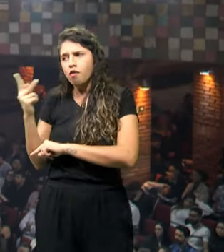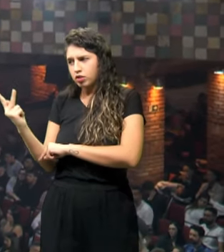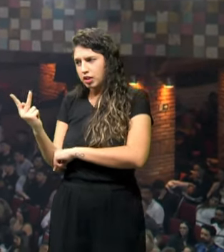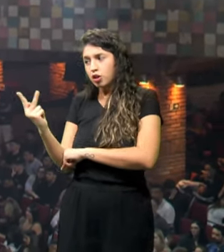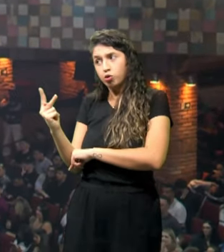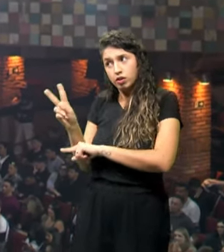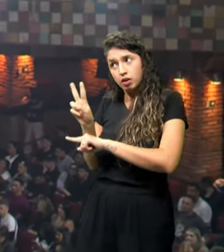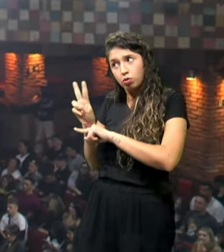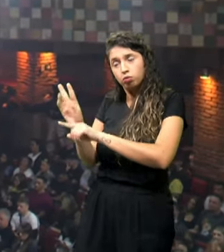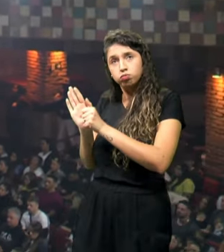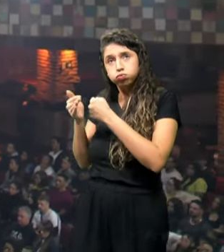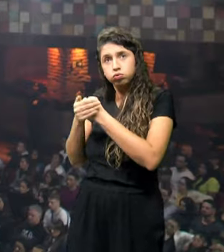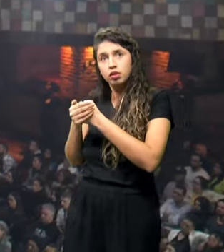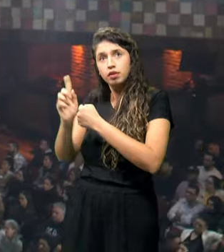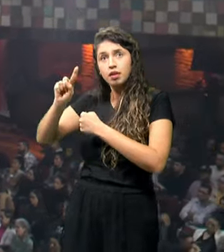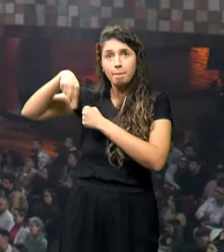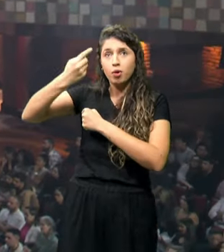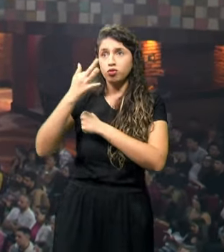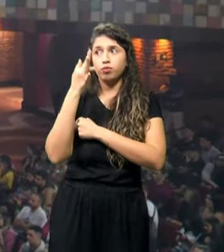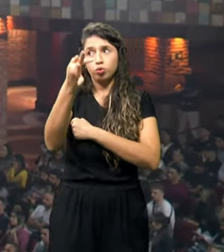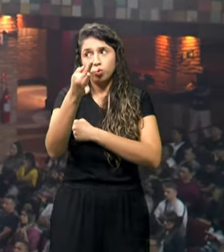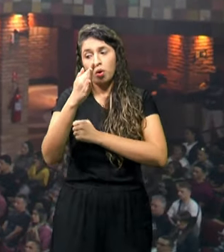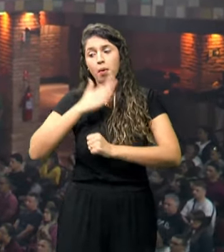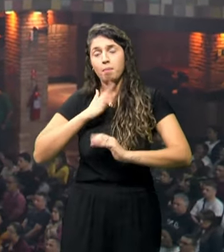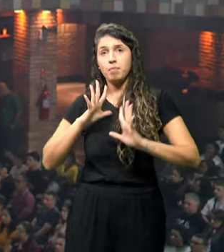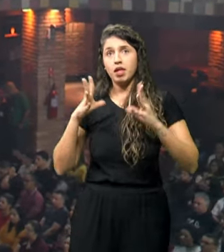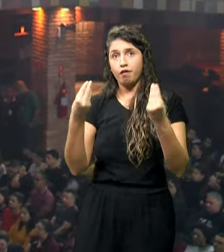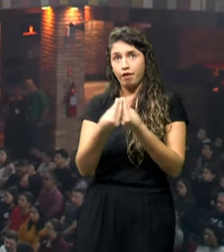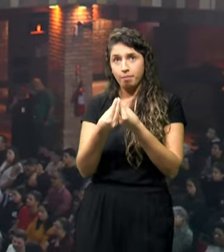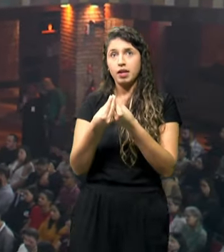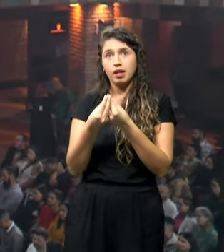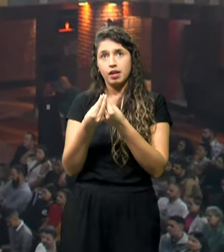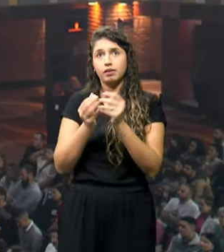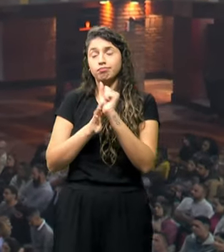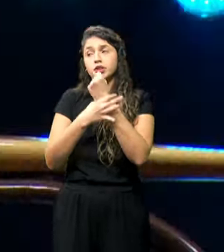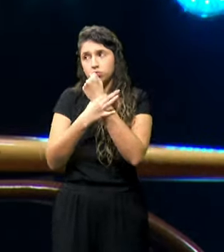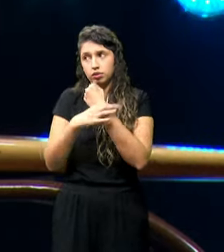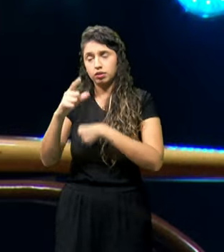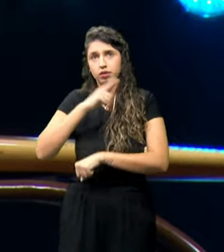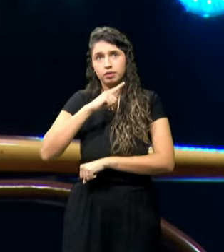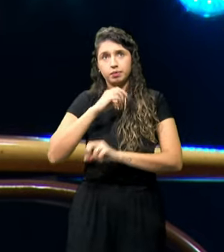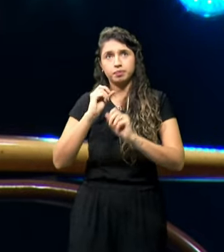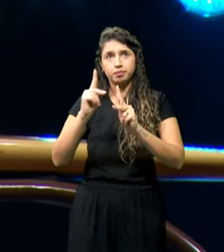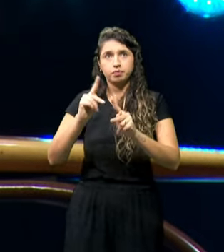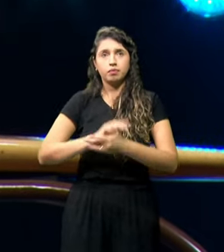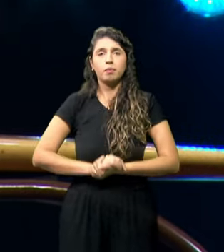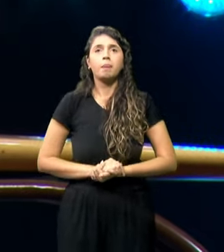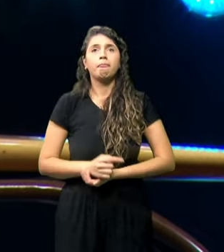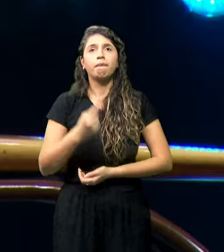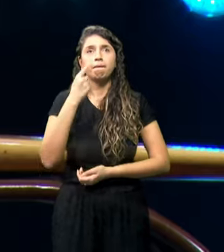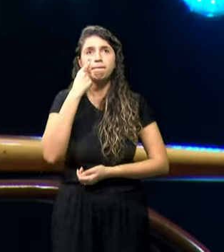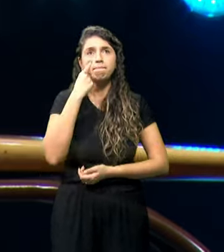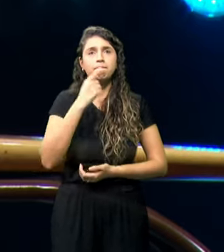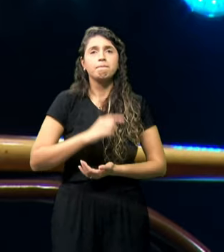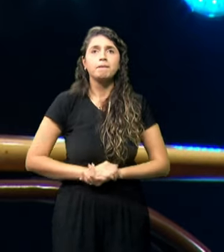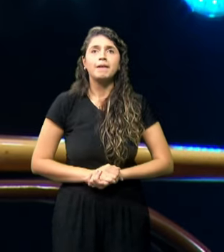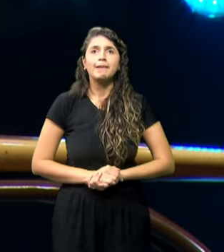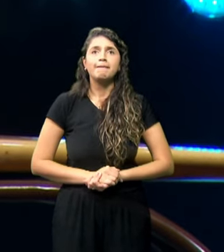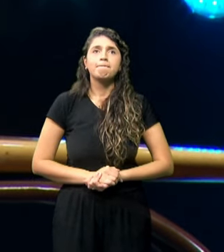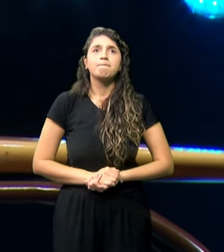casa. Aí é um acordo, tudo isso é uma simbologia bíblica. Coloca aí um fio de escarlate, quem estiver dentro da tua casa não morre.